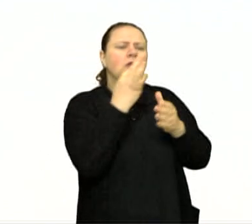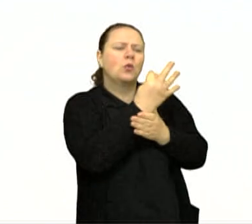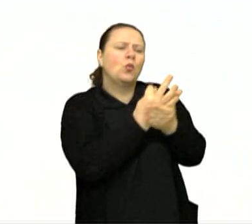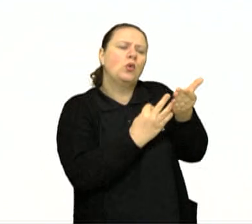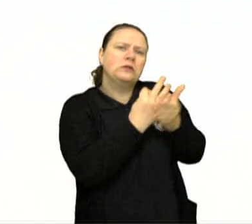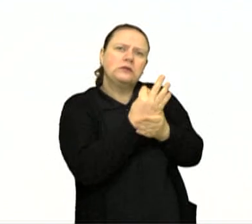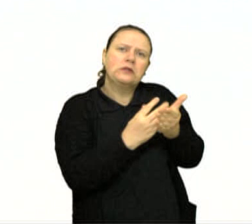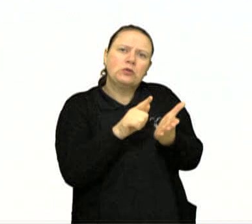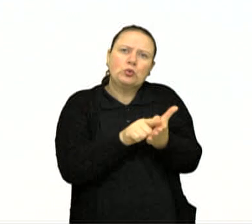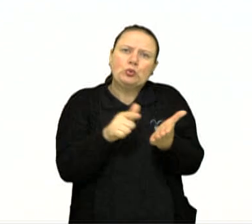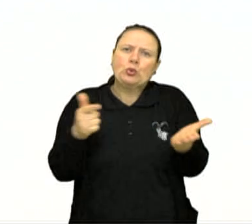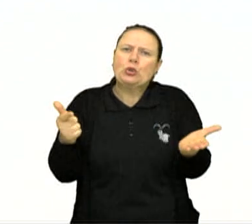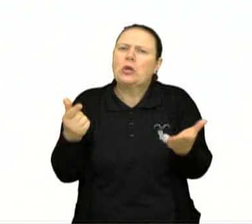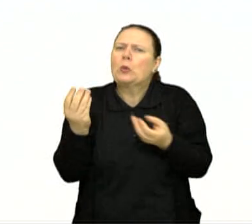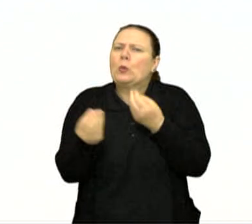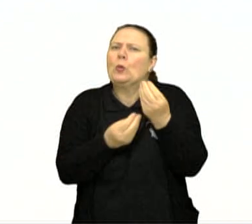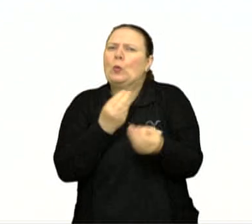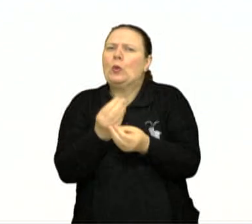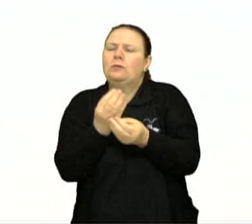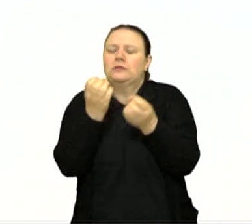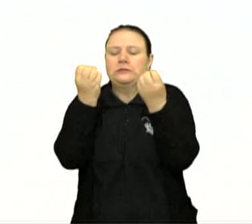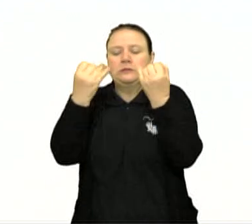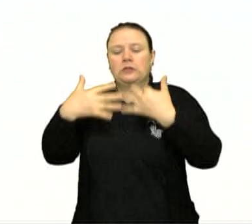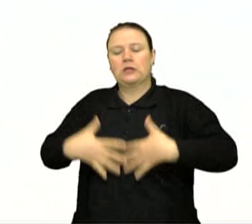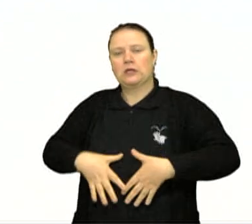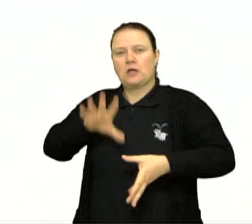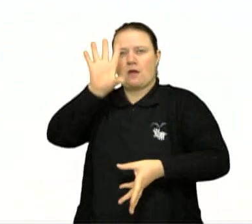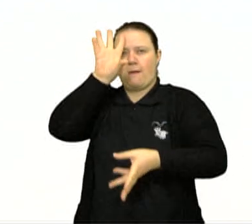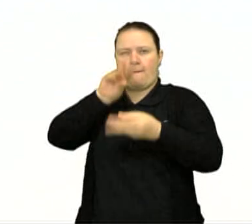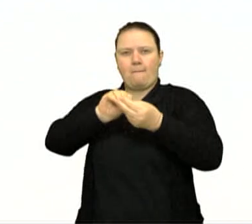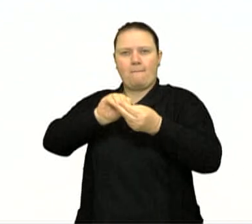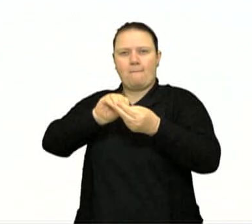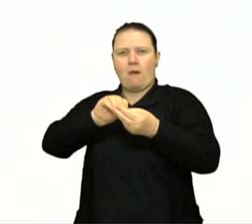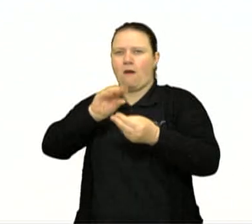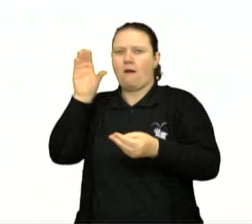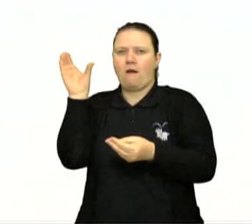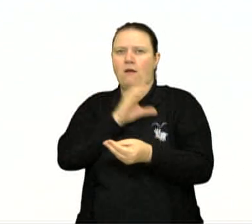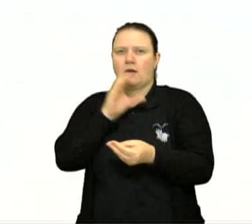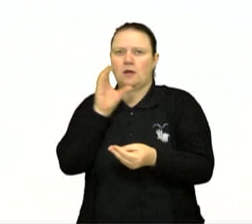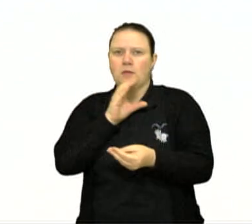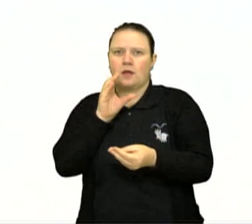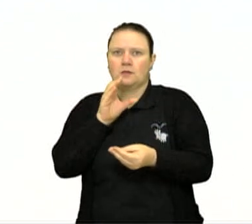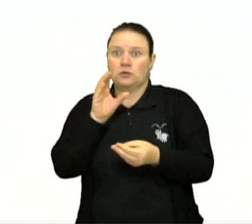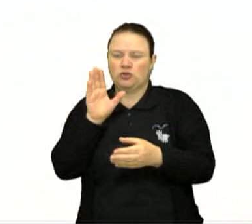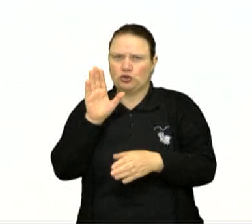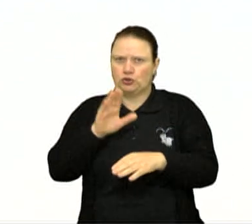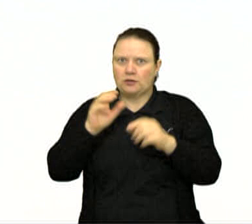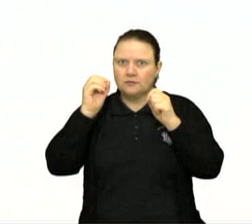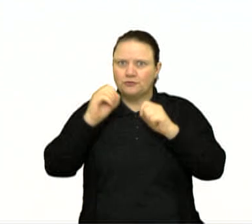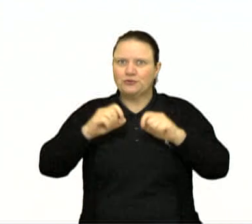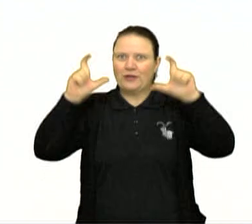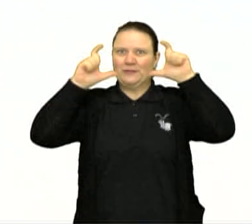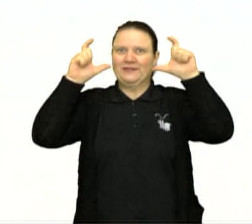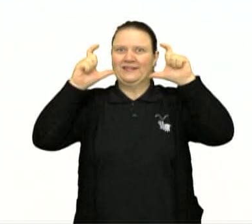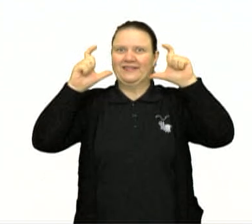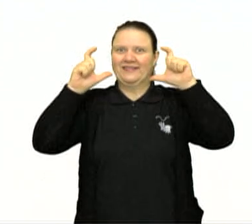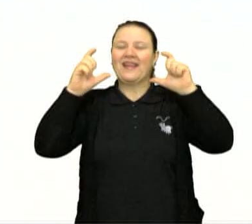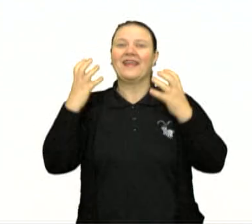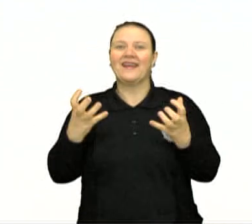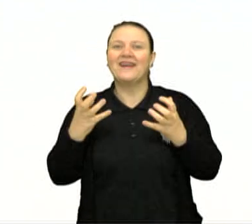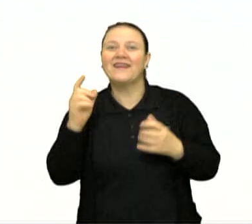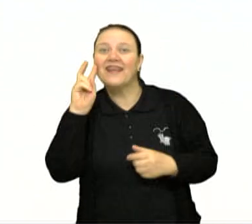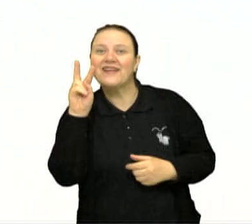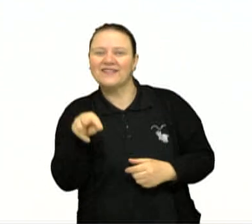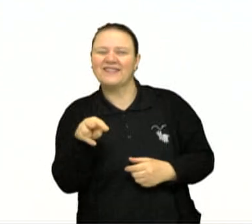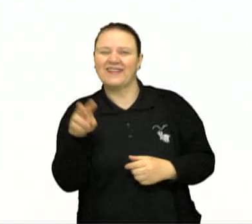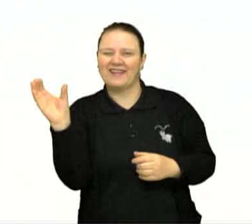relato objetivo de um acontecimento real, alguma coisa que chame a atenção, alguma coisa bem interessante. Quero ver aí. Rapidinho,